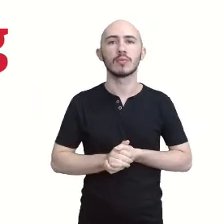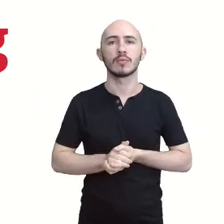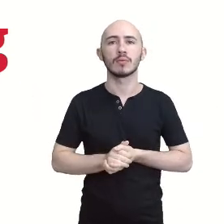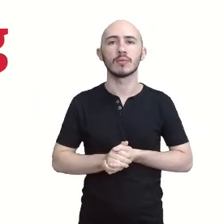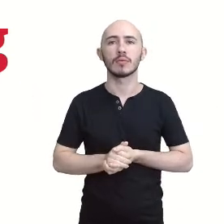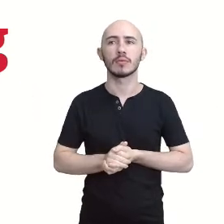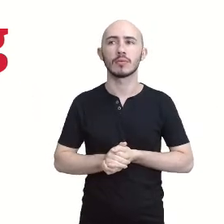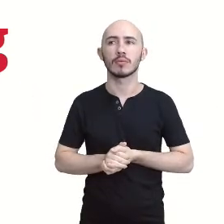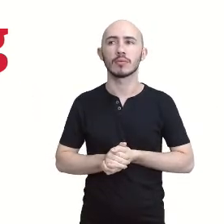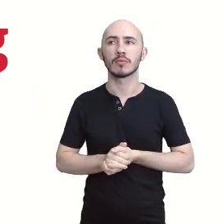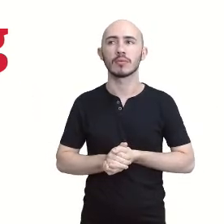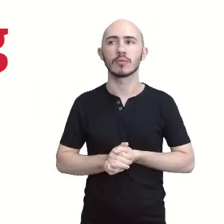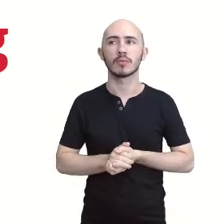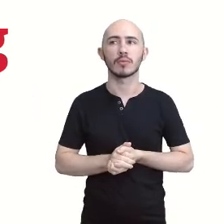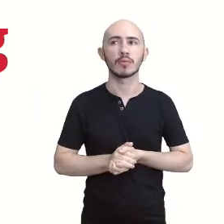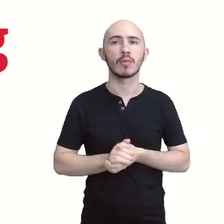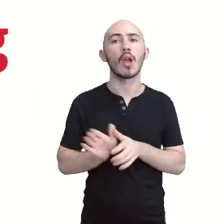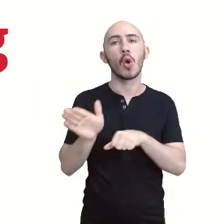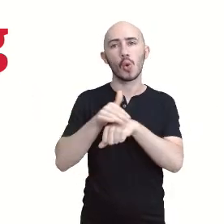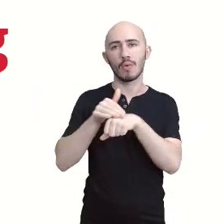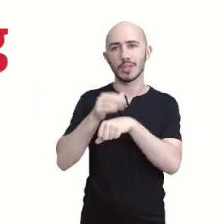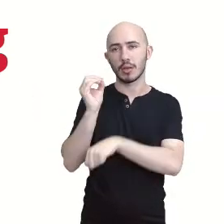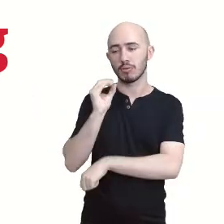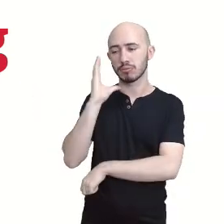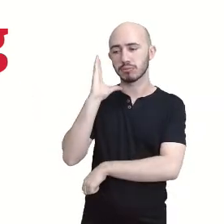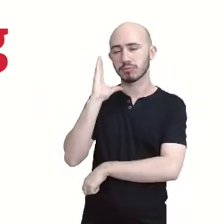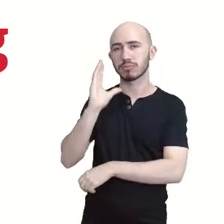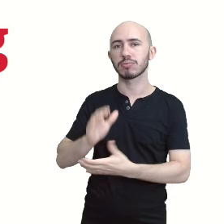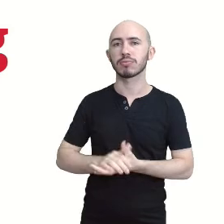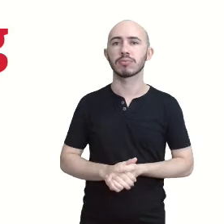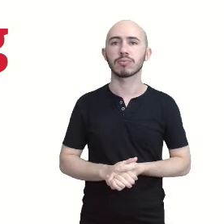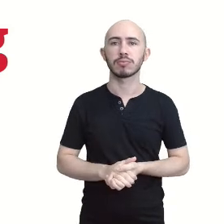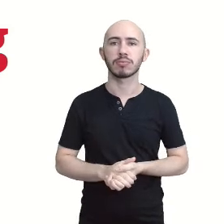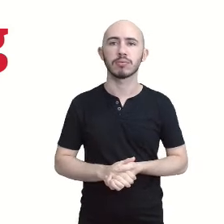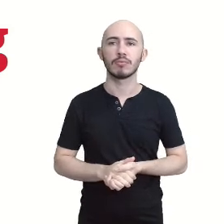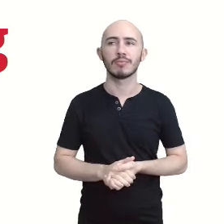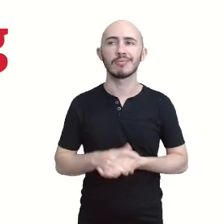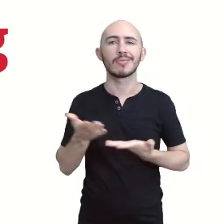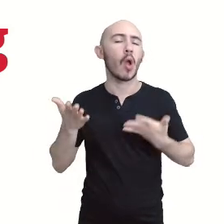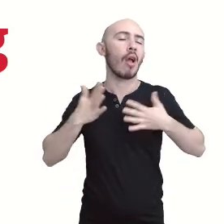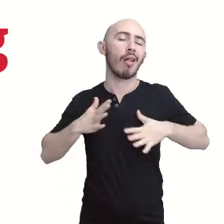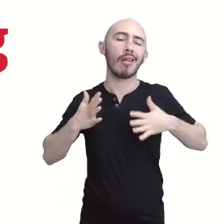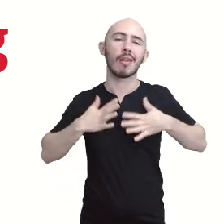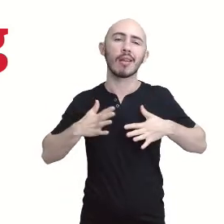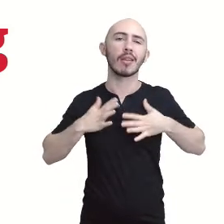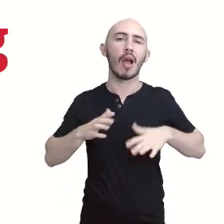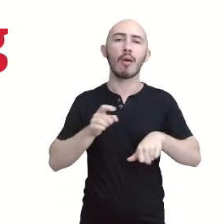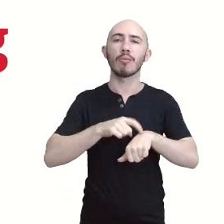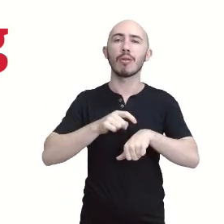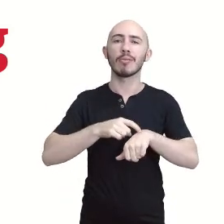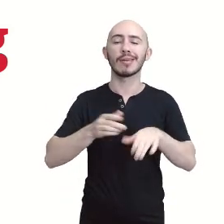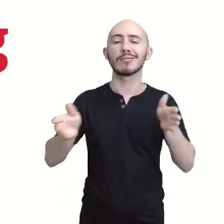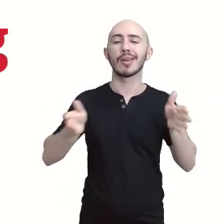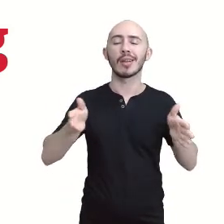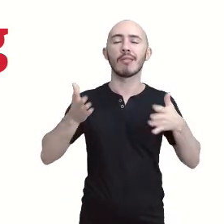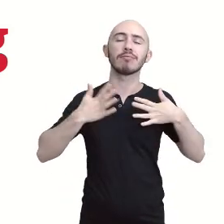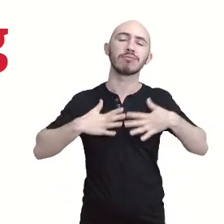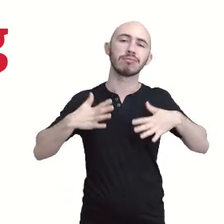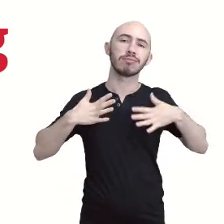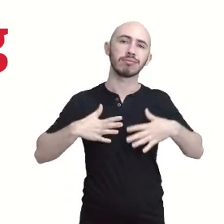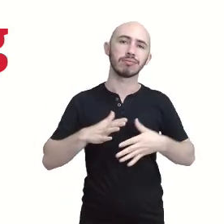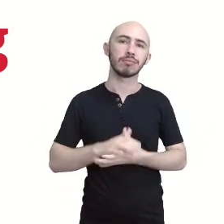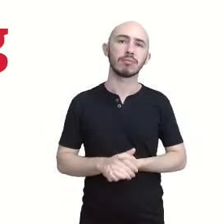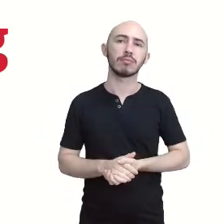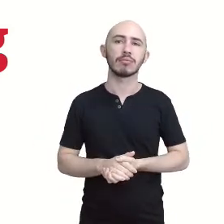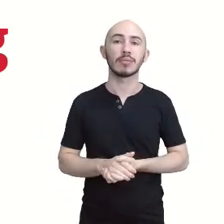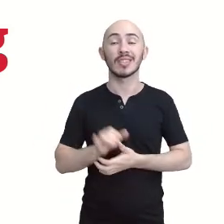talking on the phone, né? Tá falando no telefone. They are relaxing, eles estão relaxando. Se você tem tempo para ficar na janela de casa, você está relaxando. No